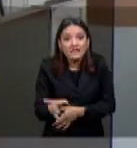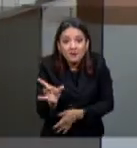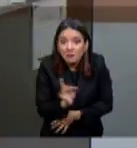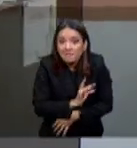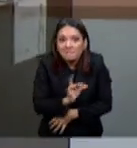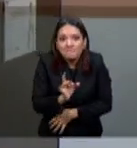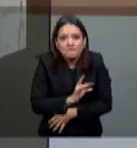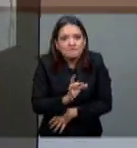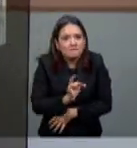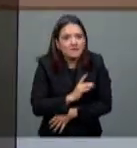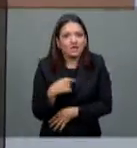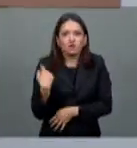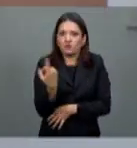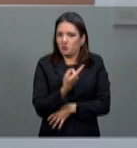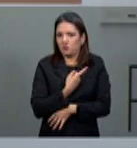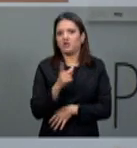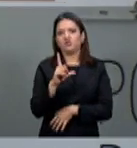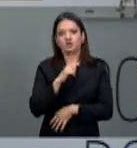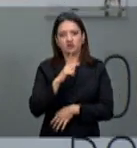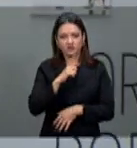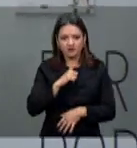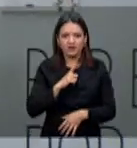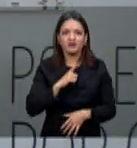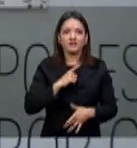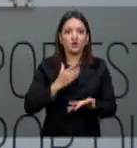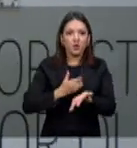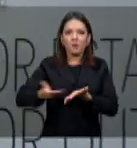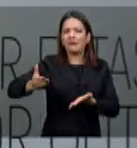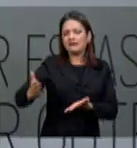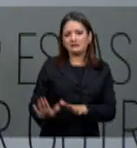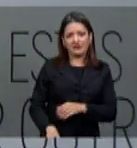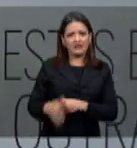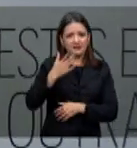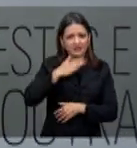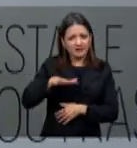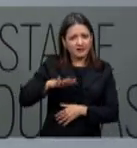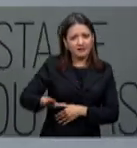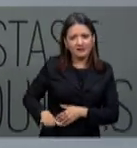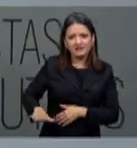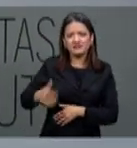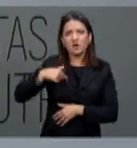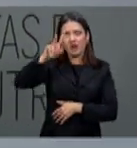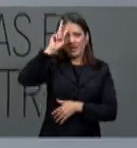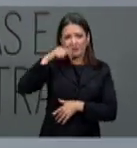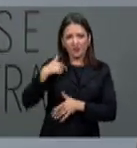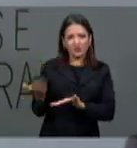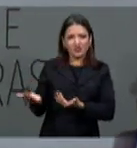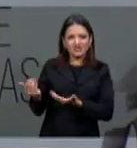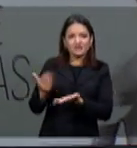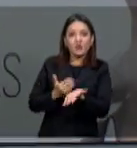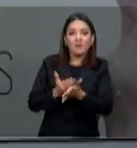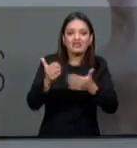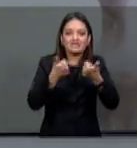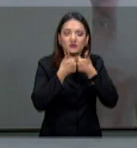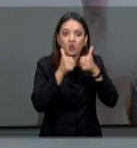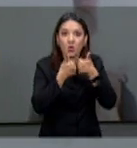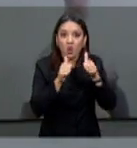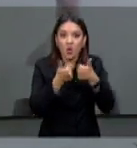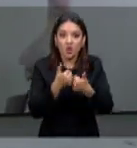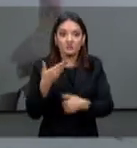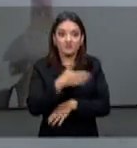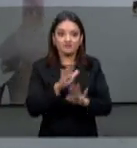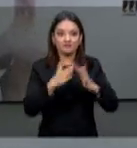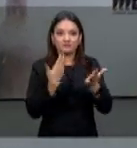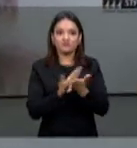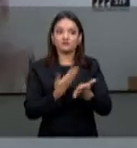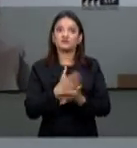que colocam na cabeça da gente e desde muito cedo. Eu me lembro, eu, adolescente, começando a andar de ônibus para ir para a escola, já